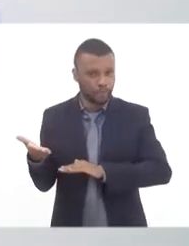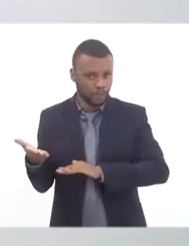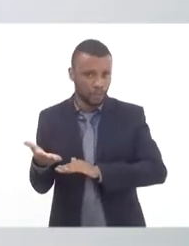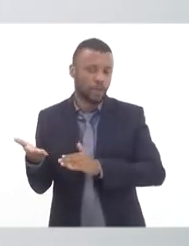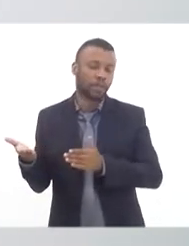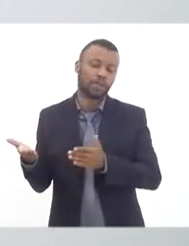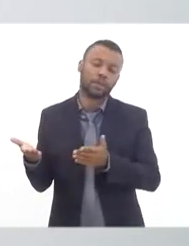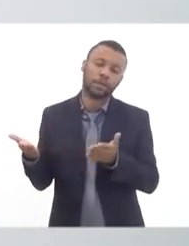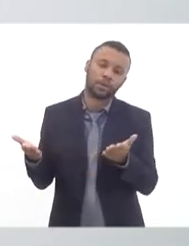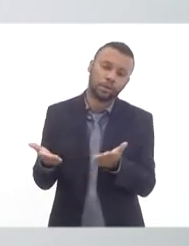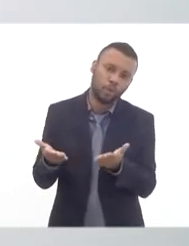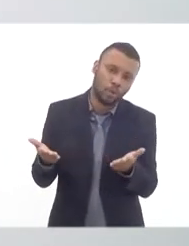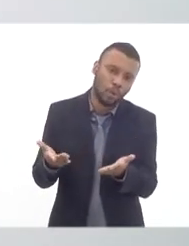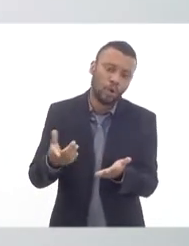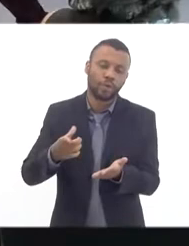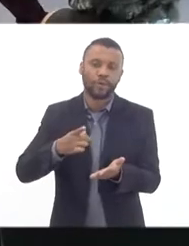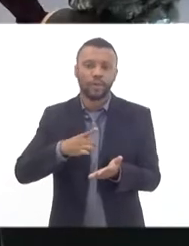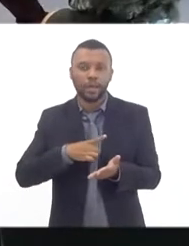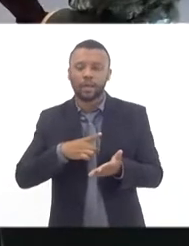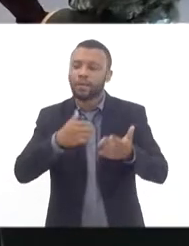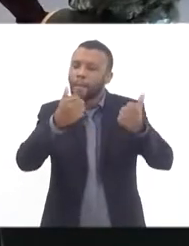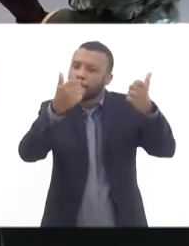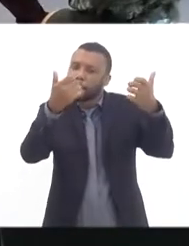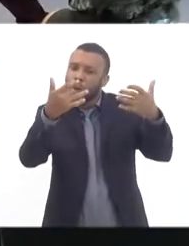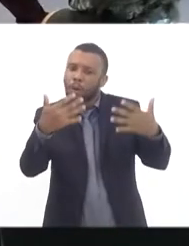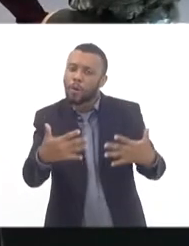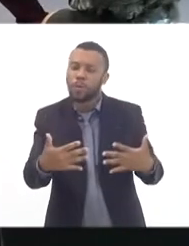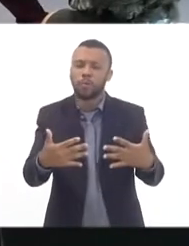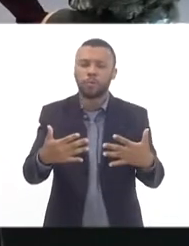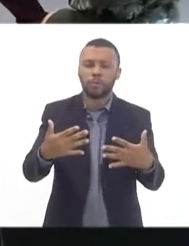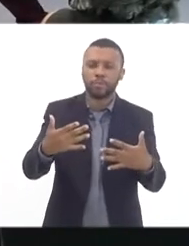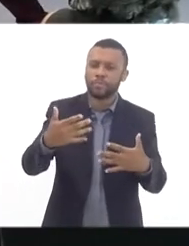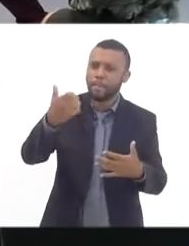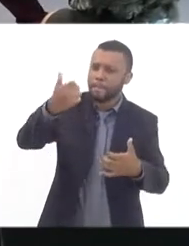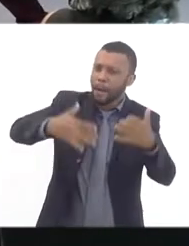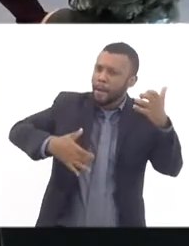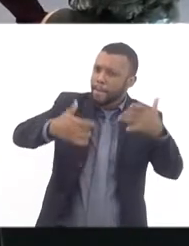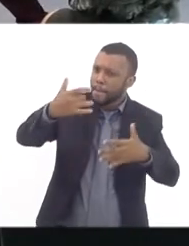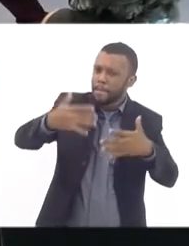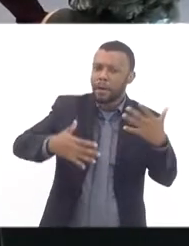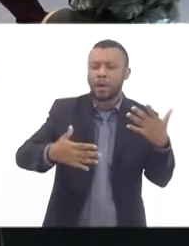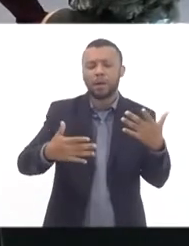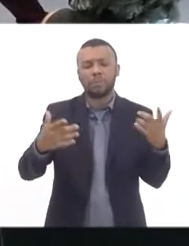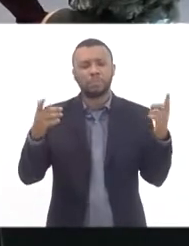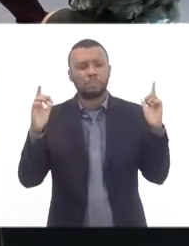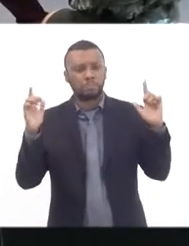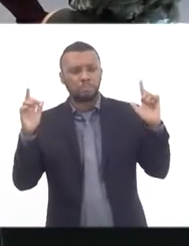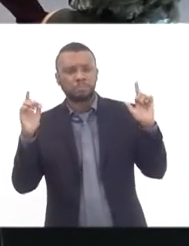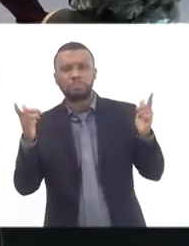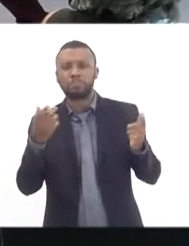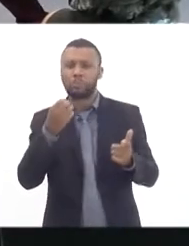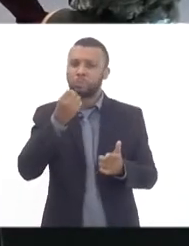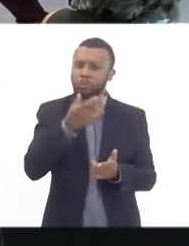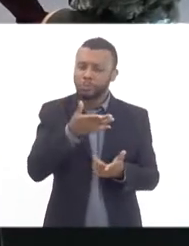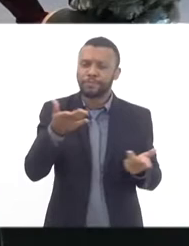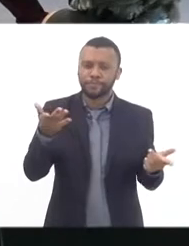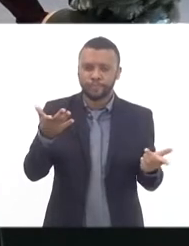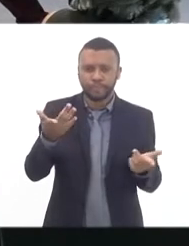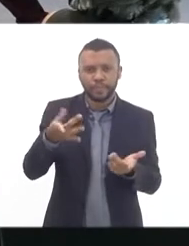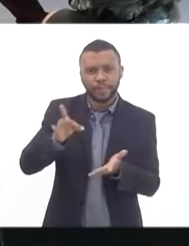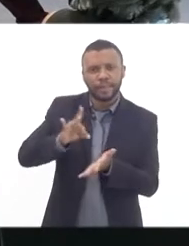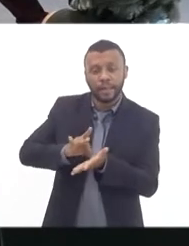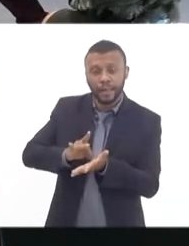aí sendo badalada, ela realmente teve uma importância muito